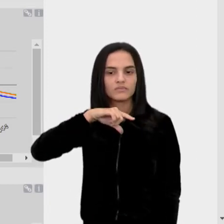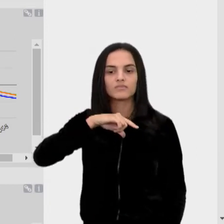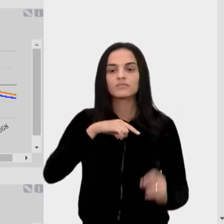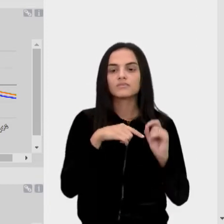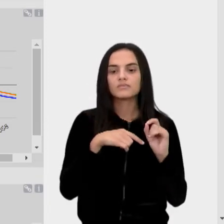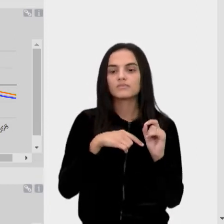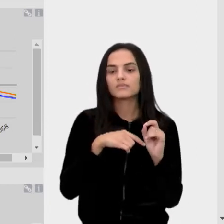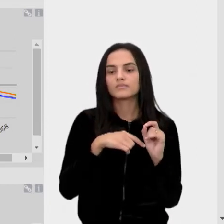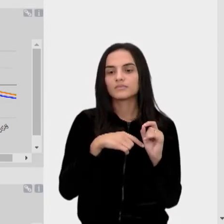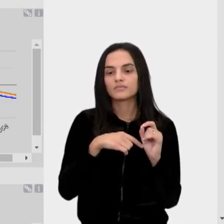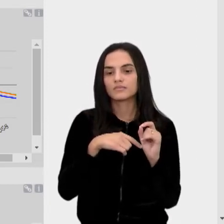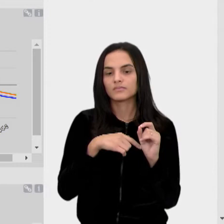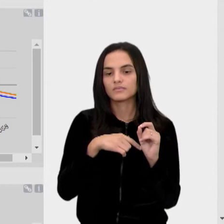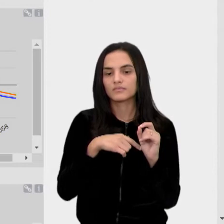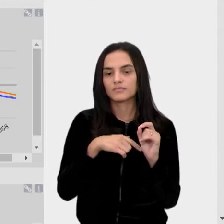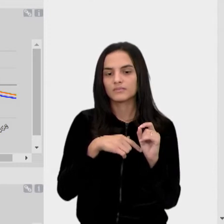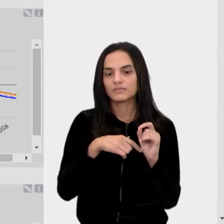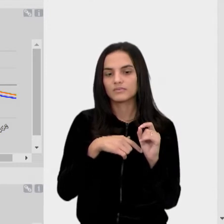né,